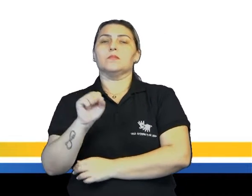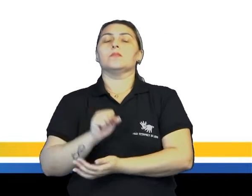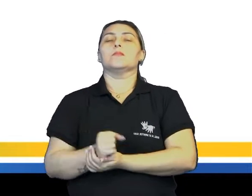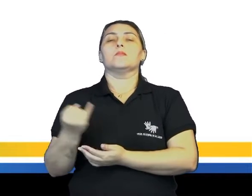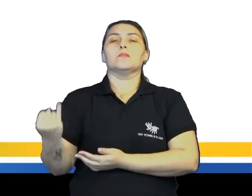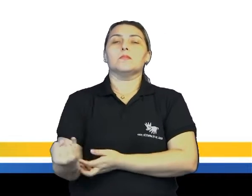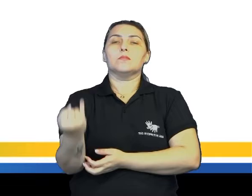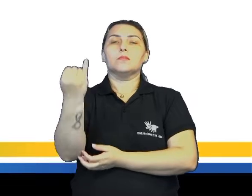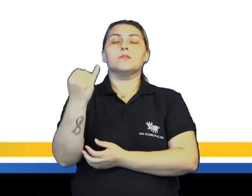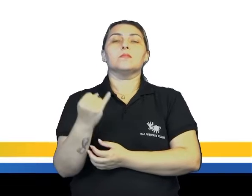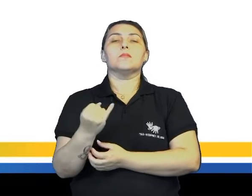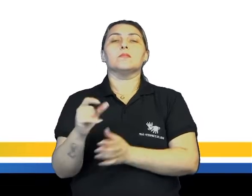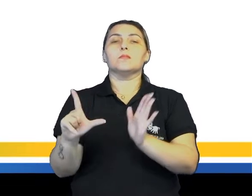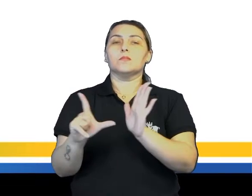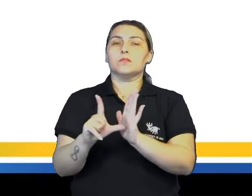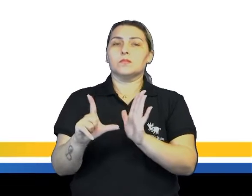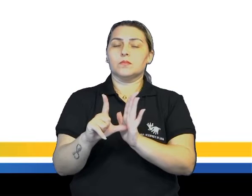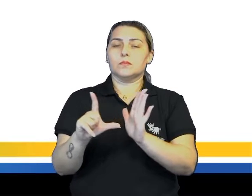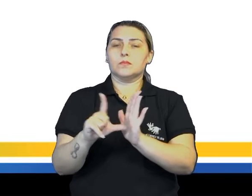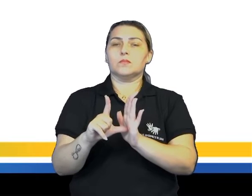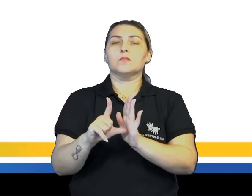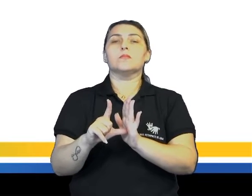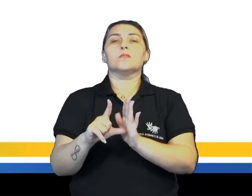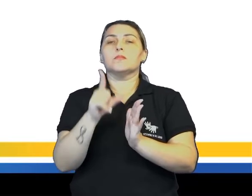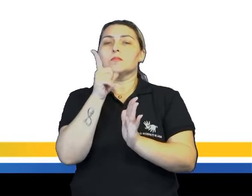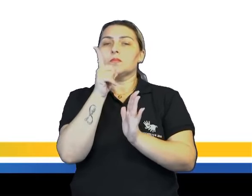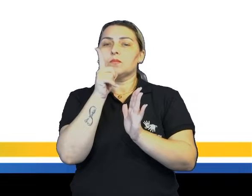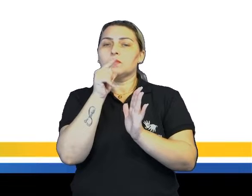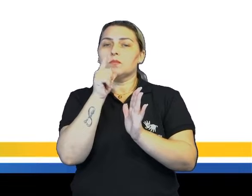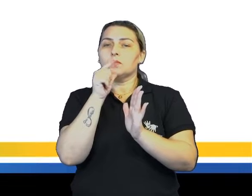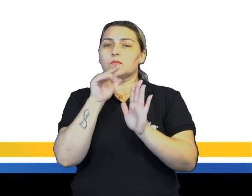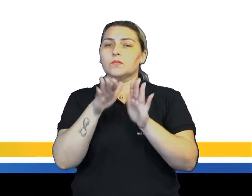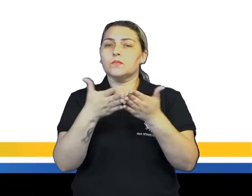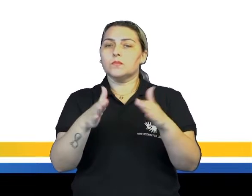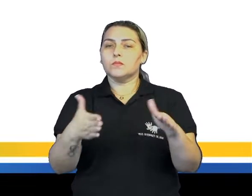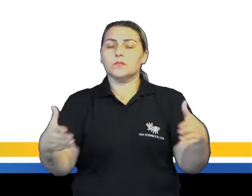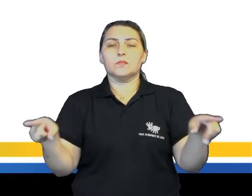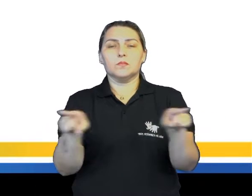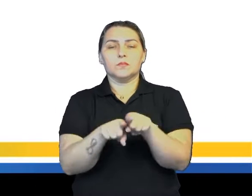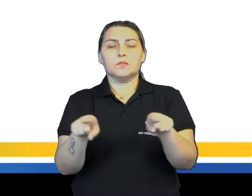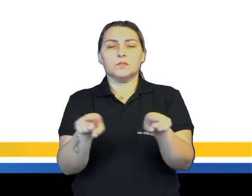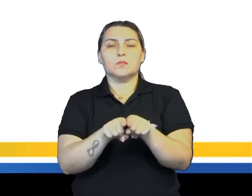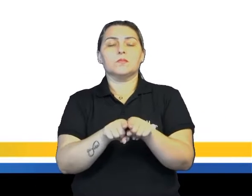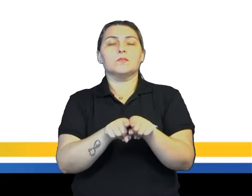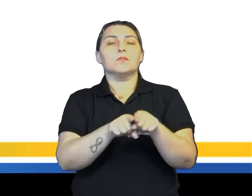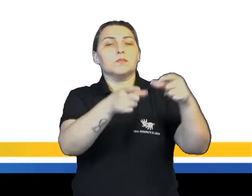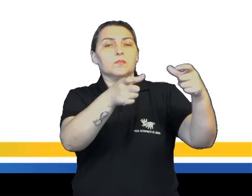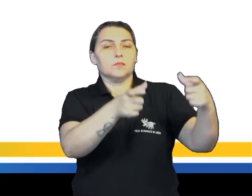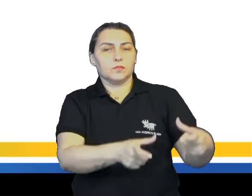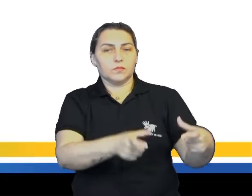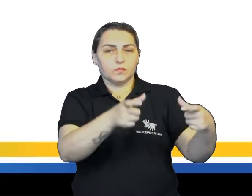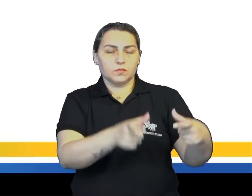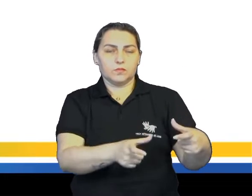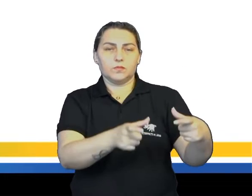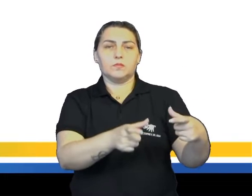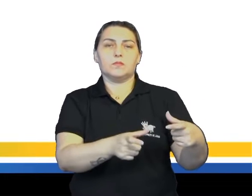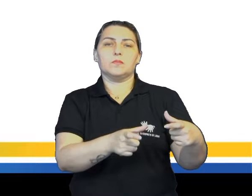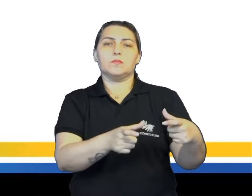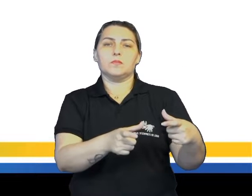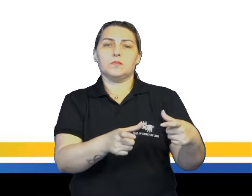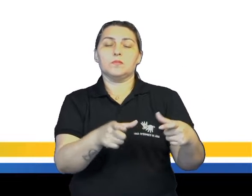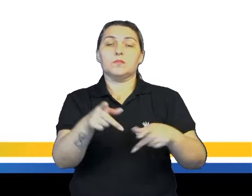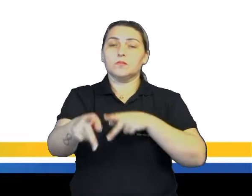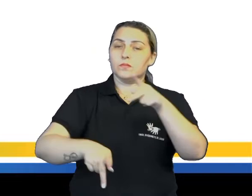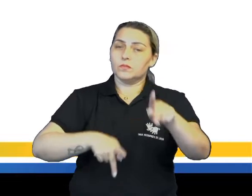bem interessante, o comércio, parte do comércio marítimo. Também nós vamos ter a parte do comércio que é entre